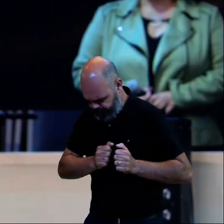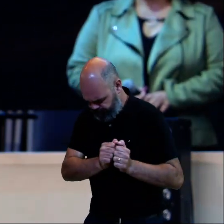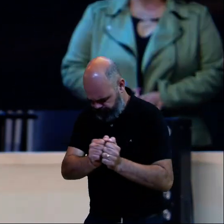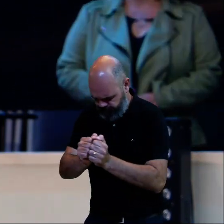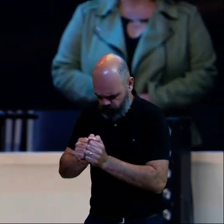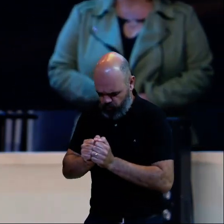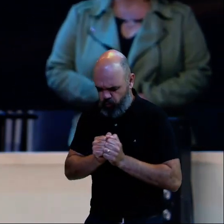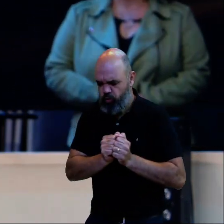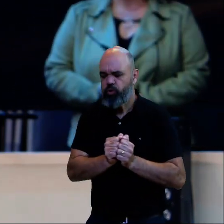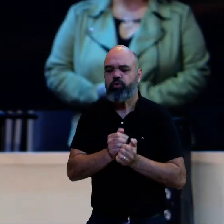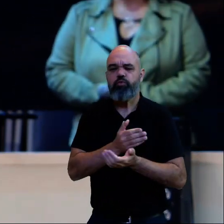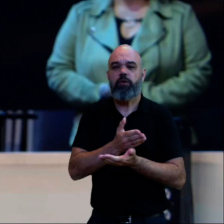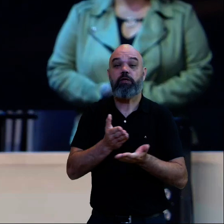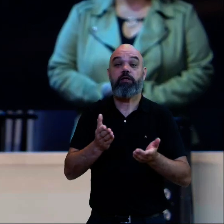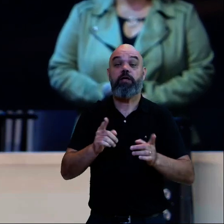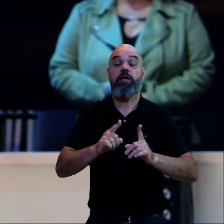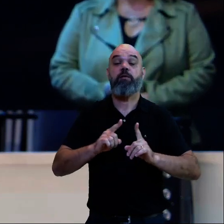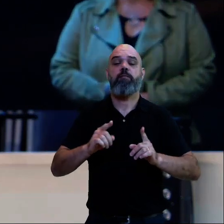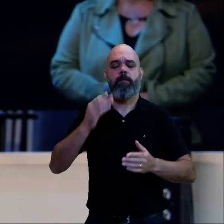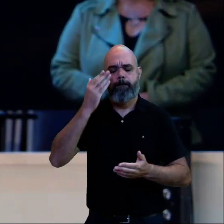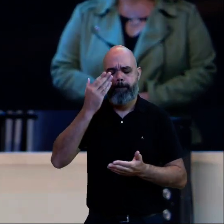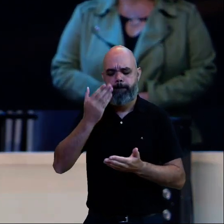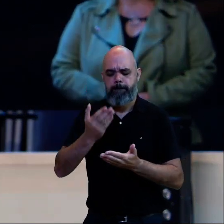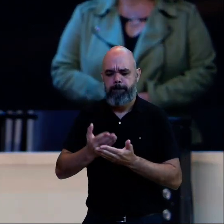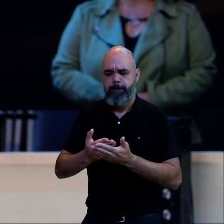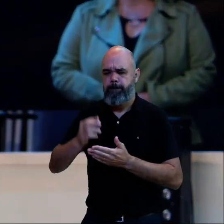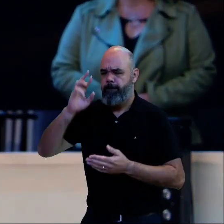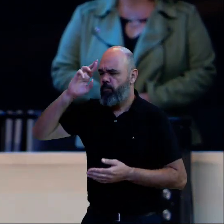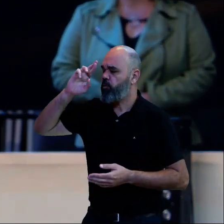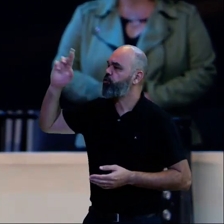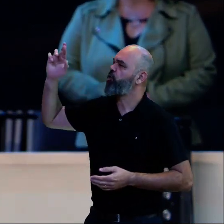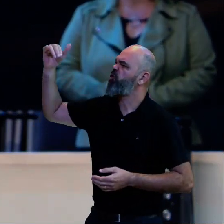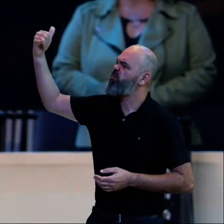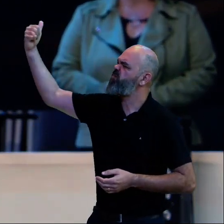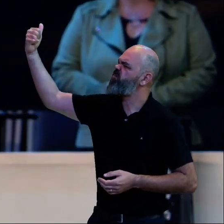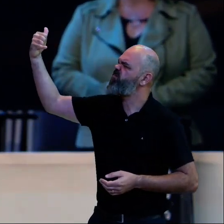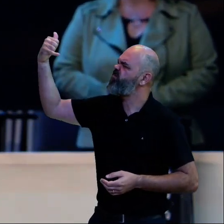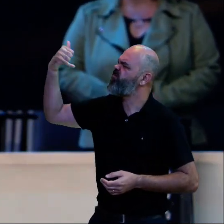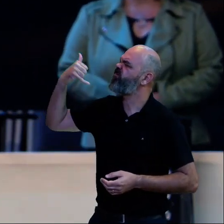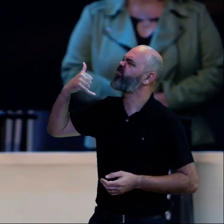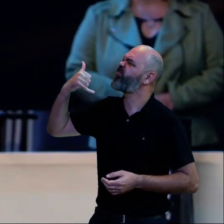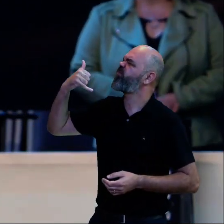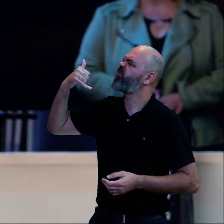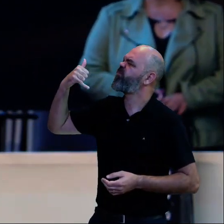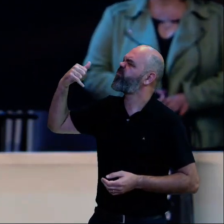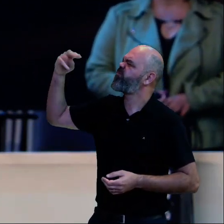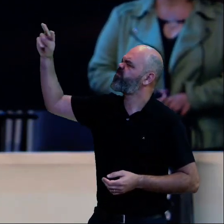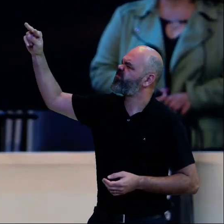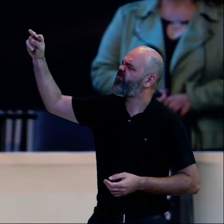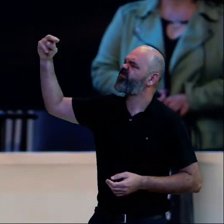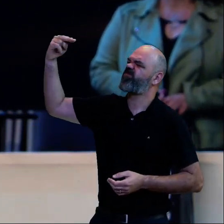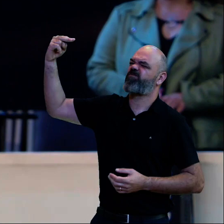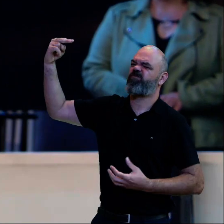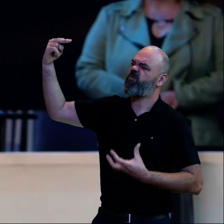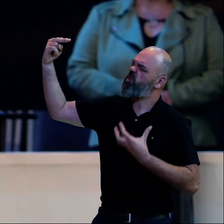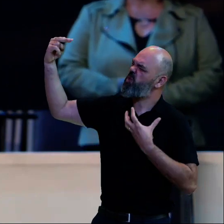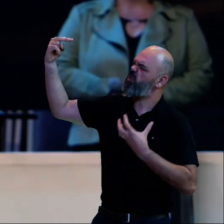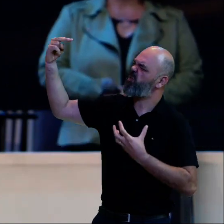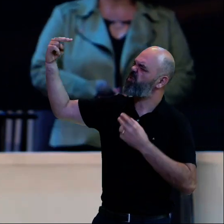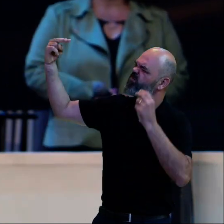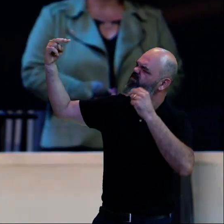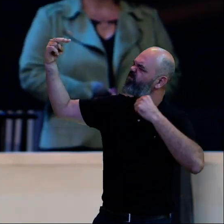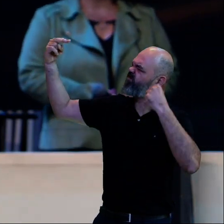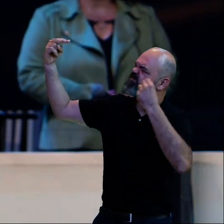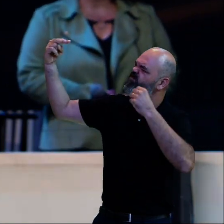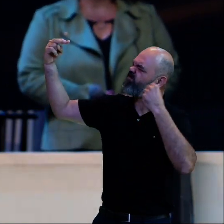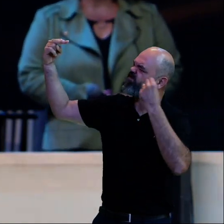toda reunida, mas eu sei que o Senhor está me vendo aqui. Eu quero experimentar algo contigo aqui. Você